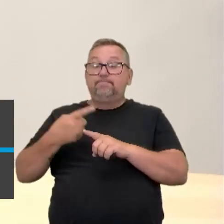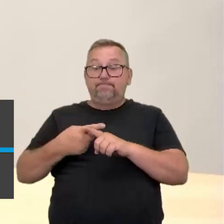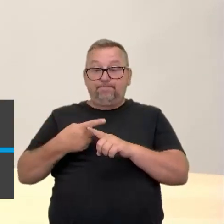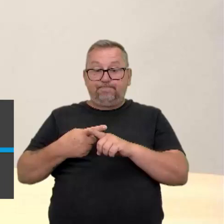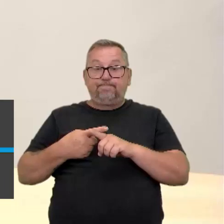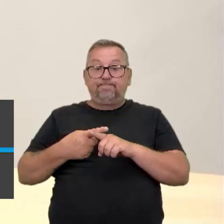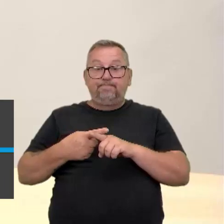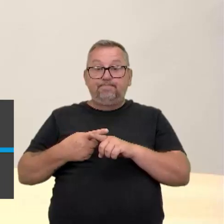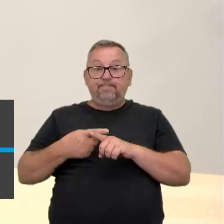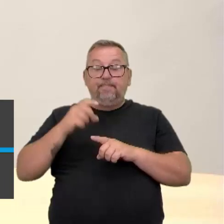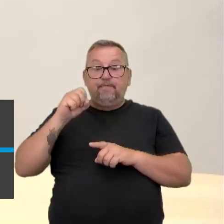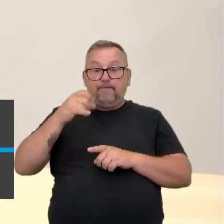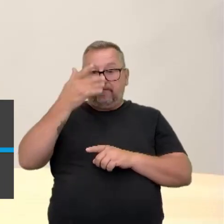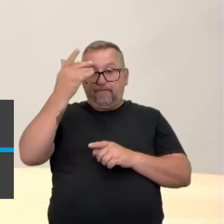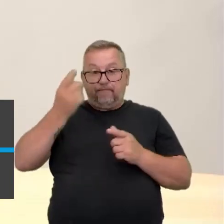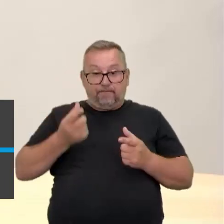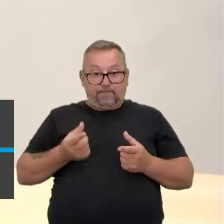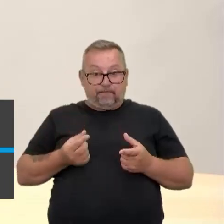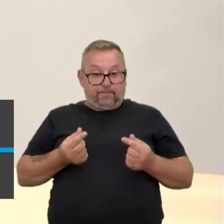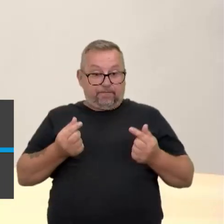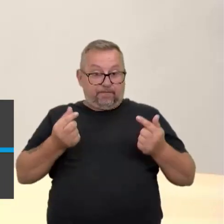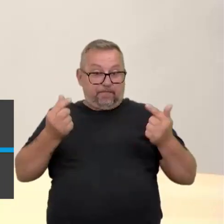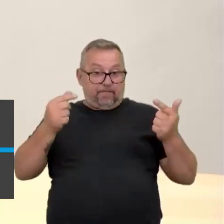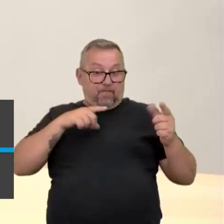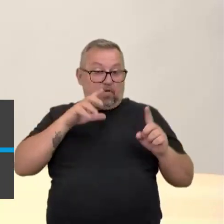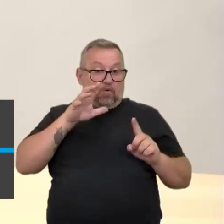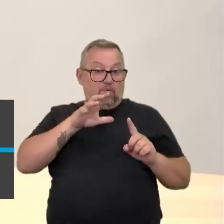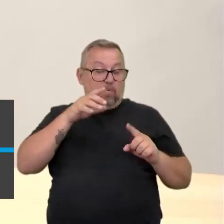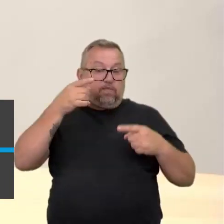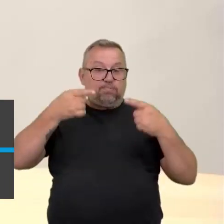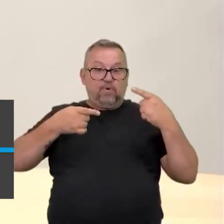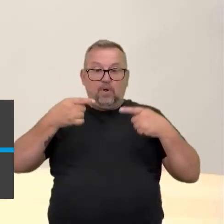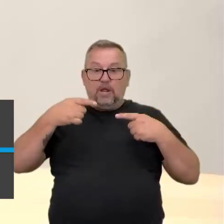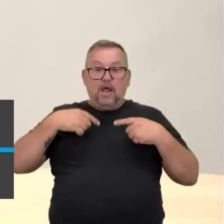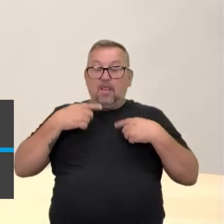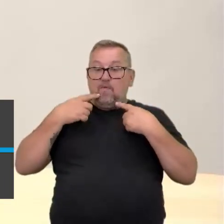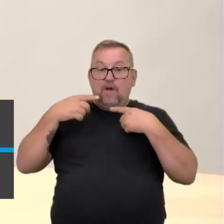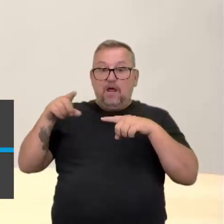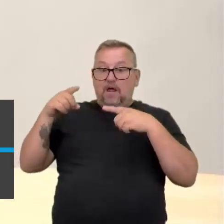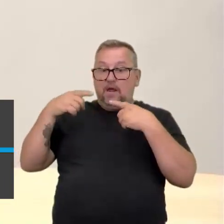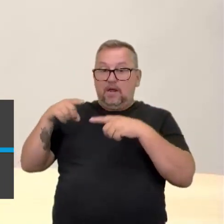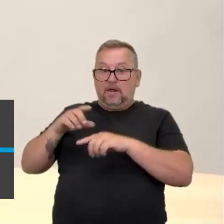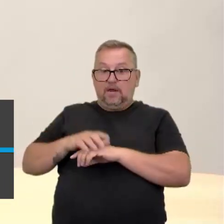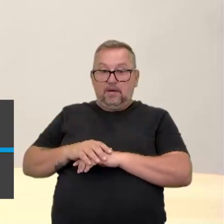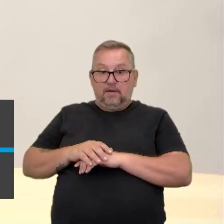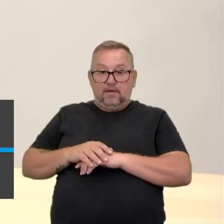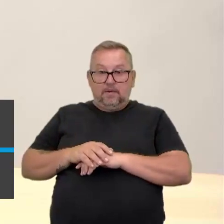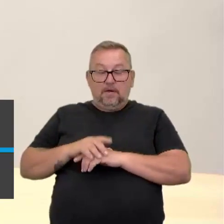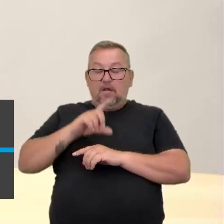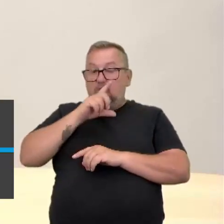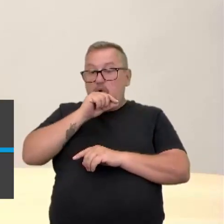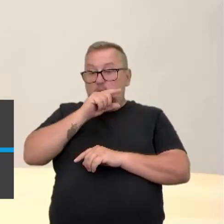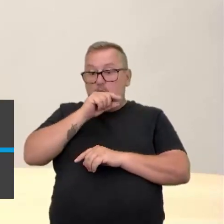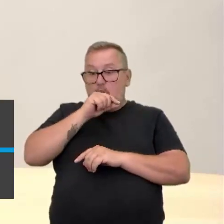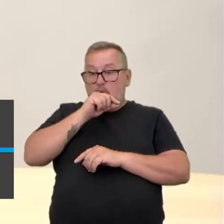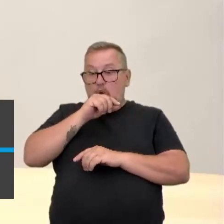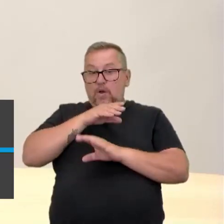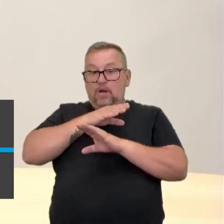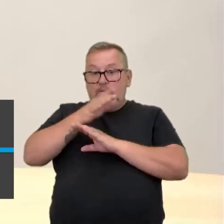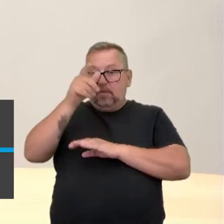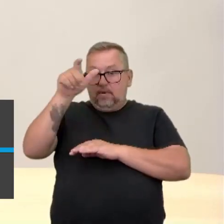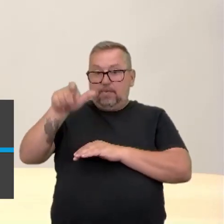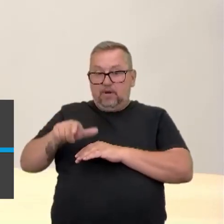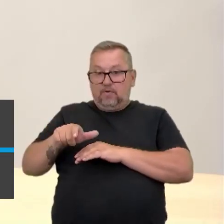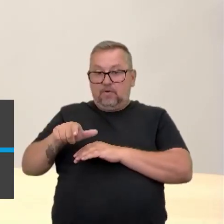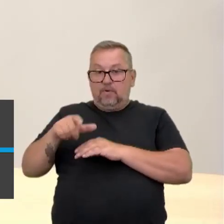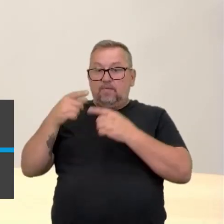Porque justamente, se uma pessoa rica, muitas vezes ela tem influência política, ela não vai reclamar, xingar muito no Twitter. Ela vai para a pessoa direto, ela